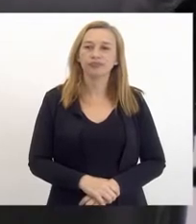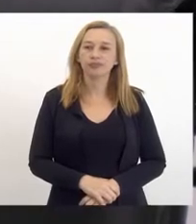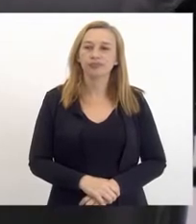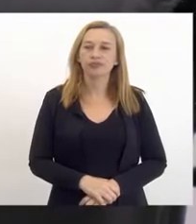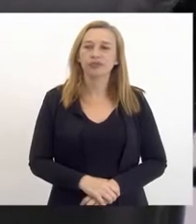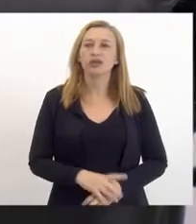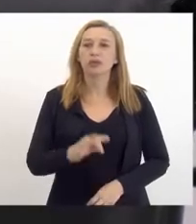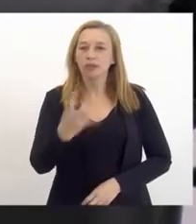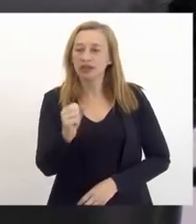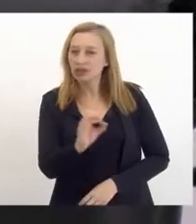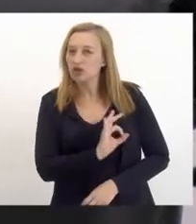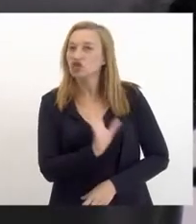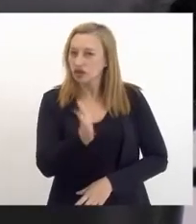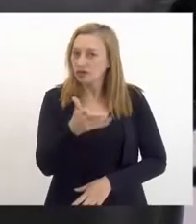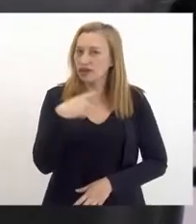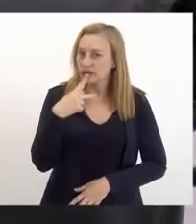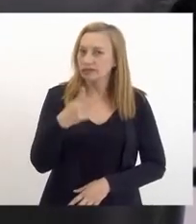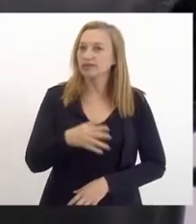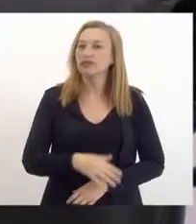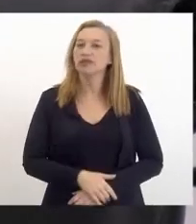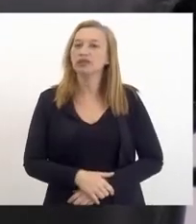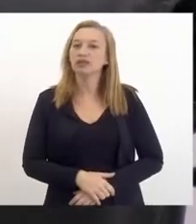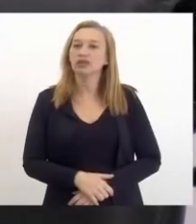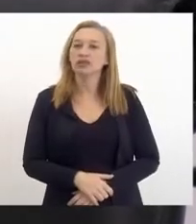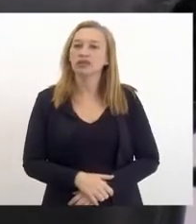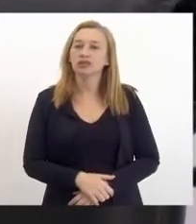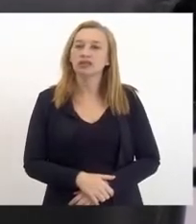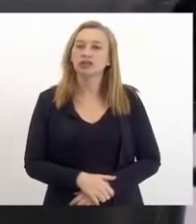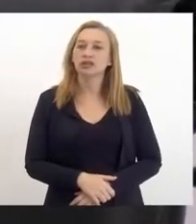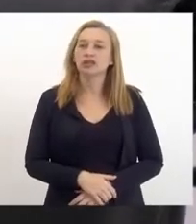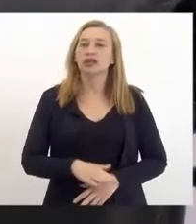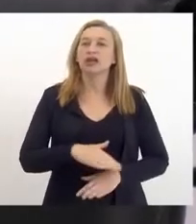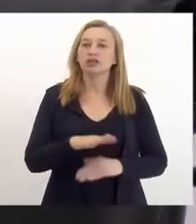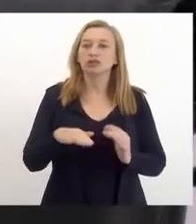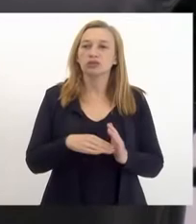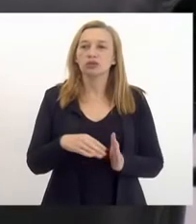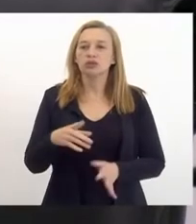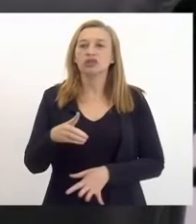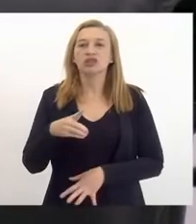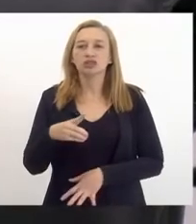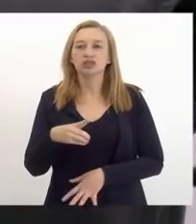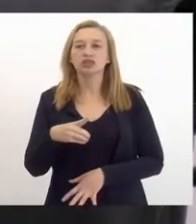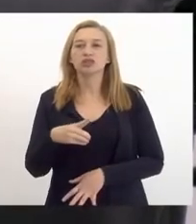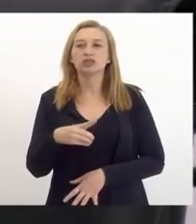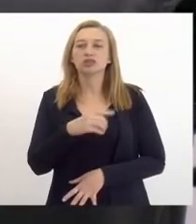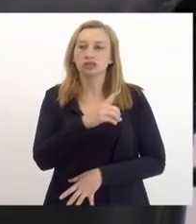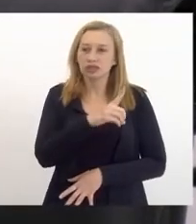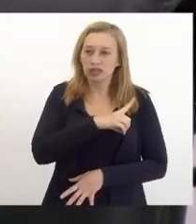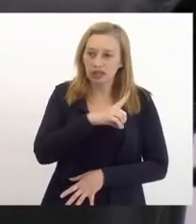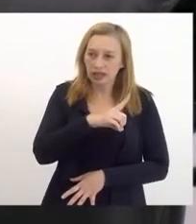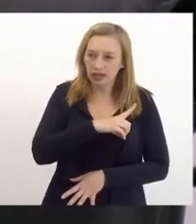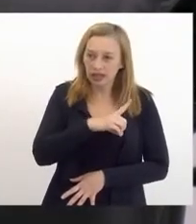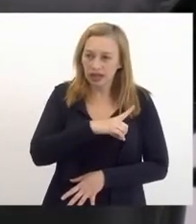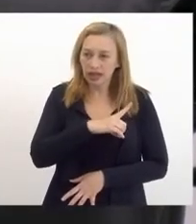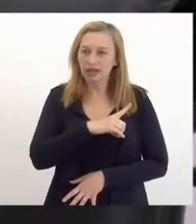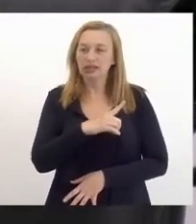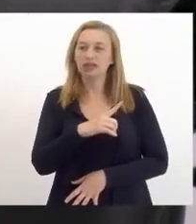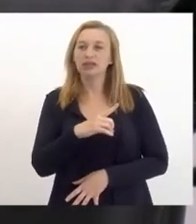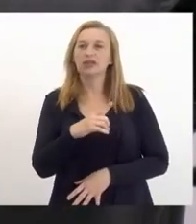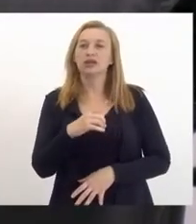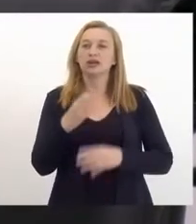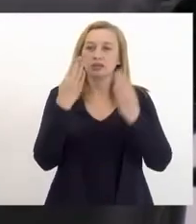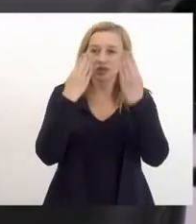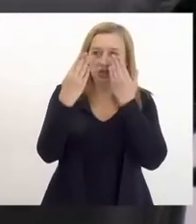Marta Rocha já disse. As senhoras delegadas, as psicólogas, advogadas, membro do Ministério